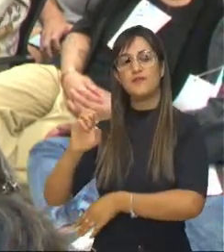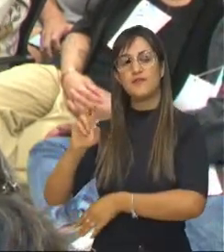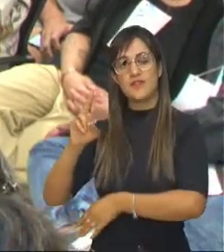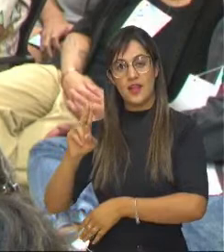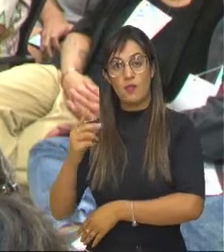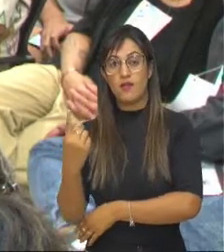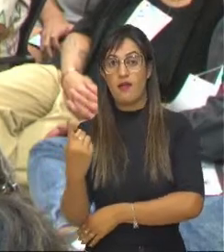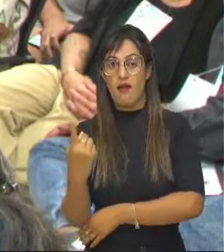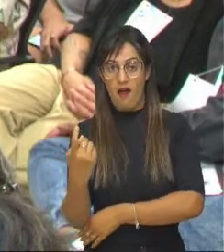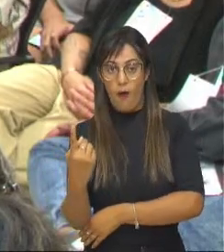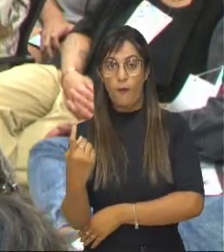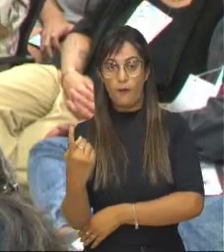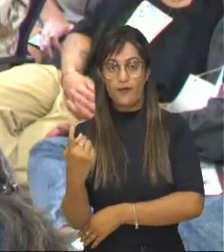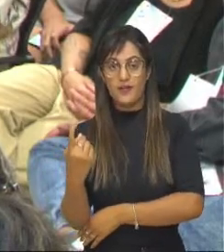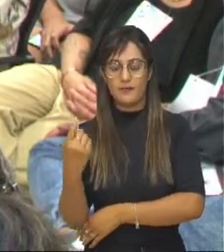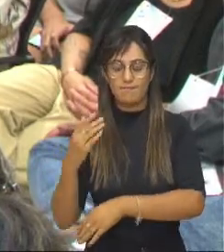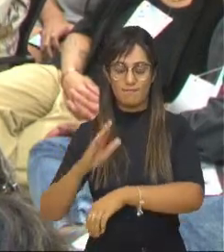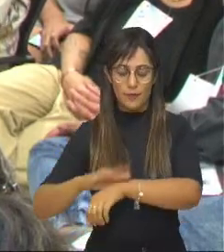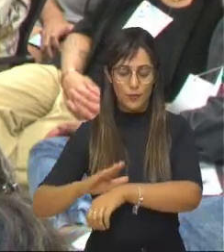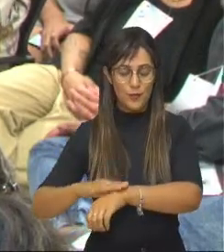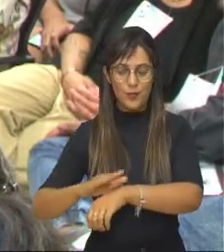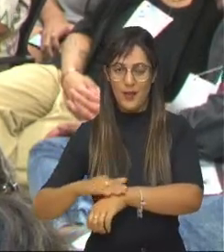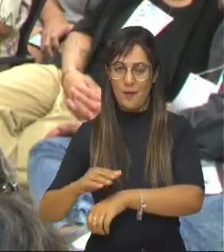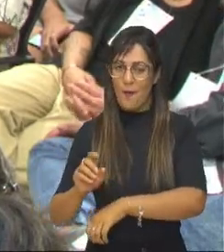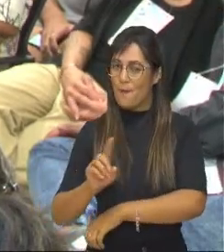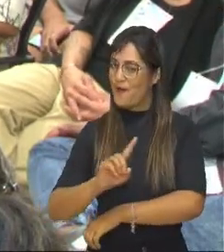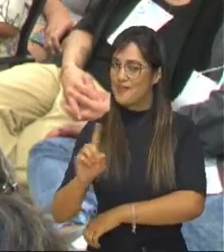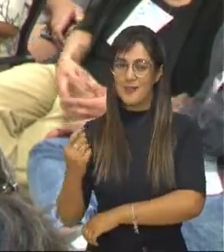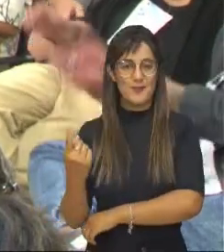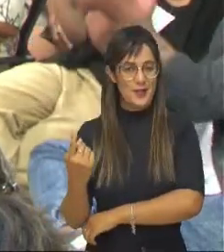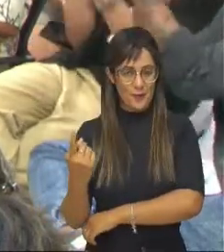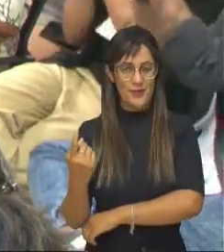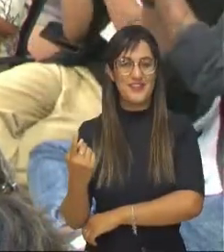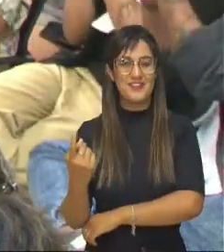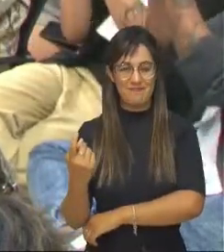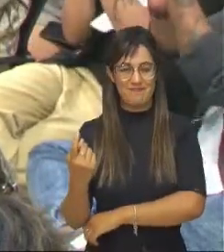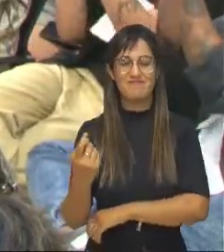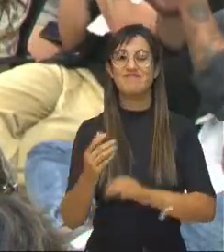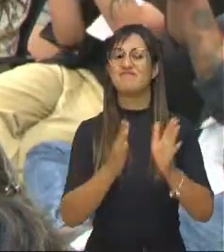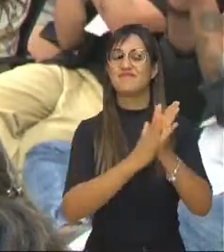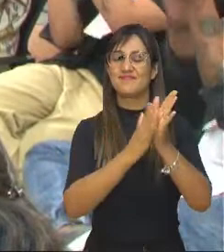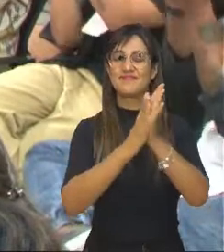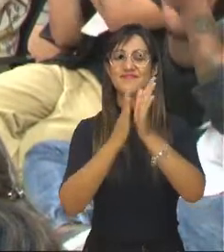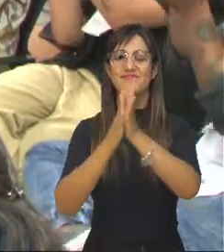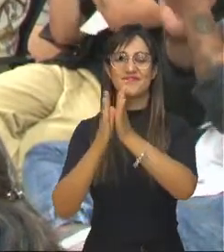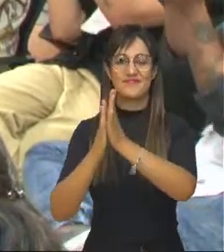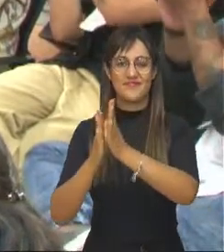única por muito tempo, mas não ser mais.